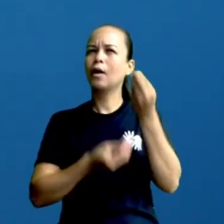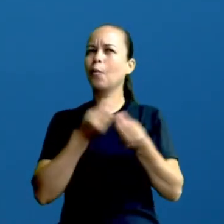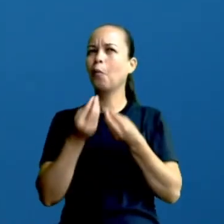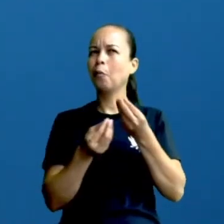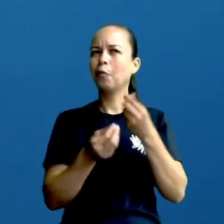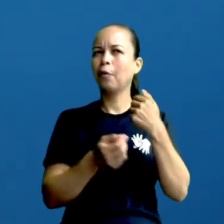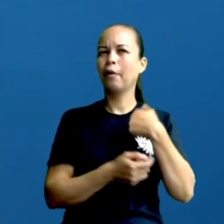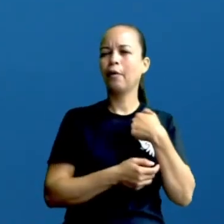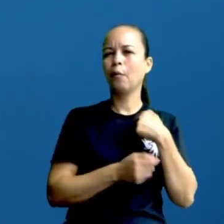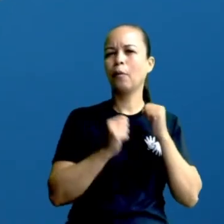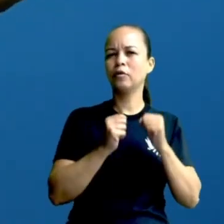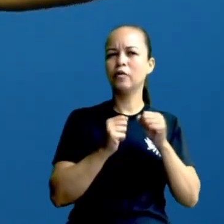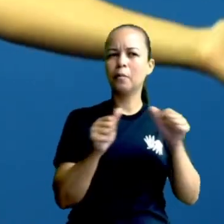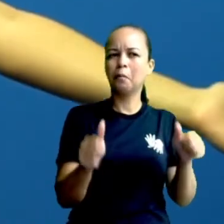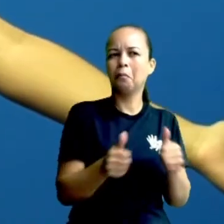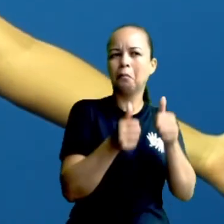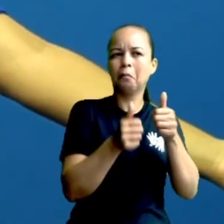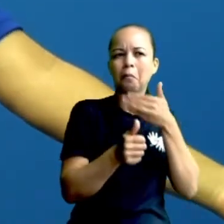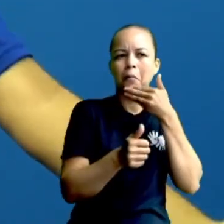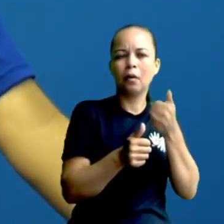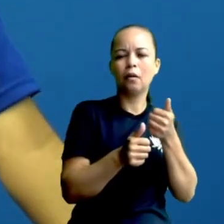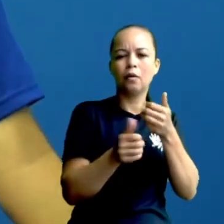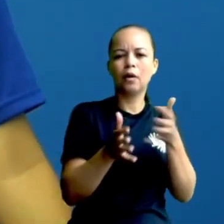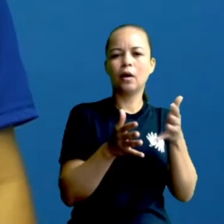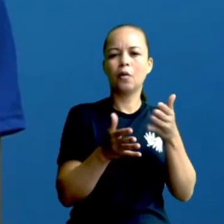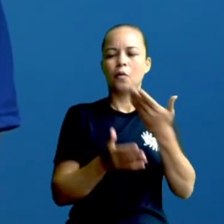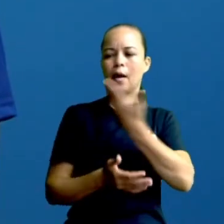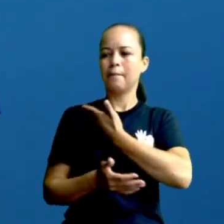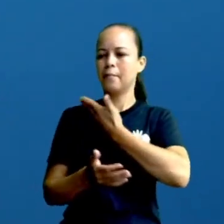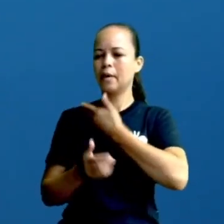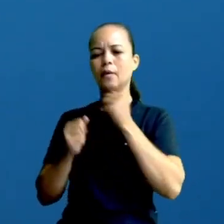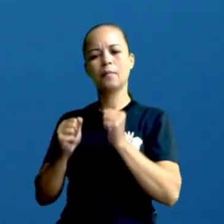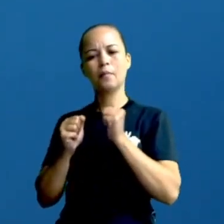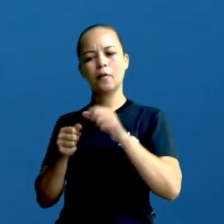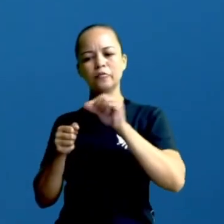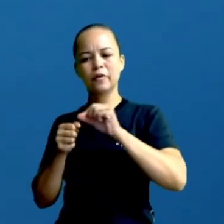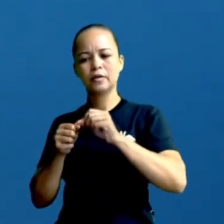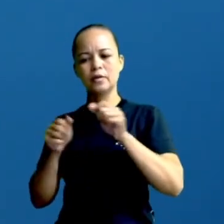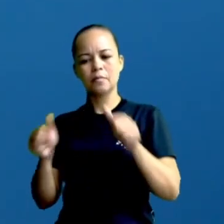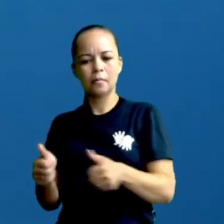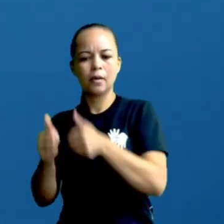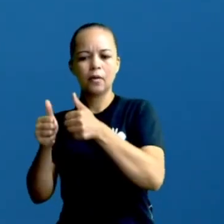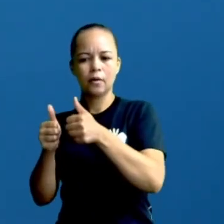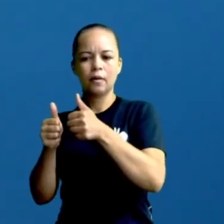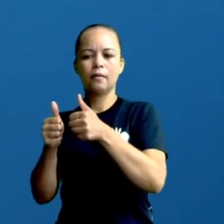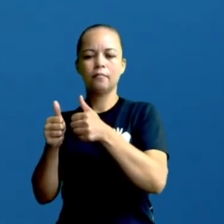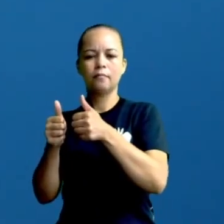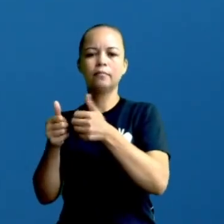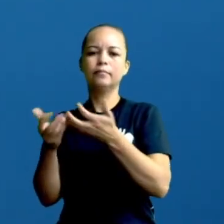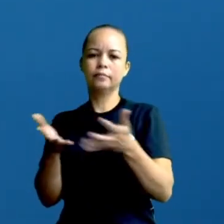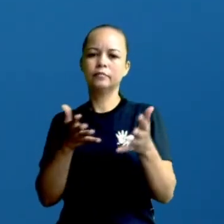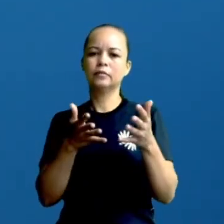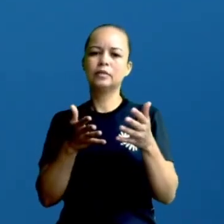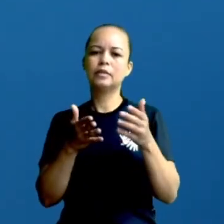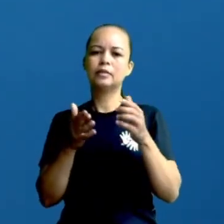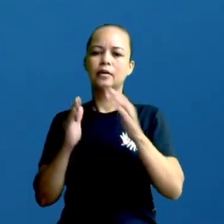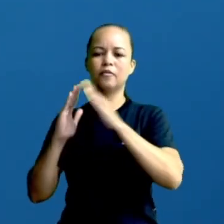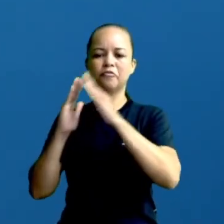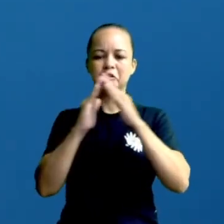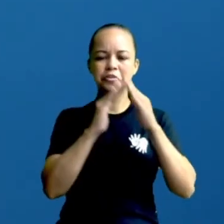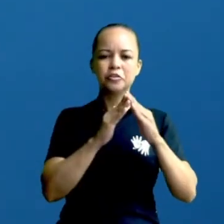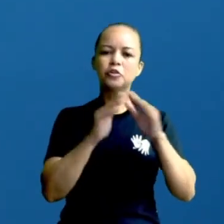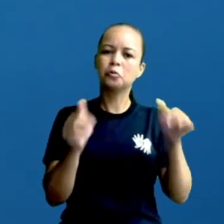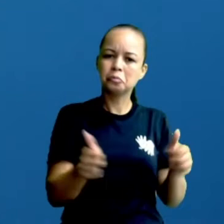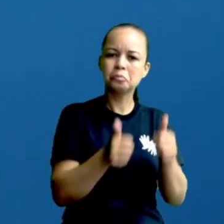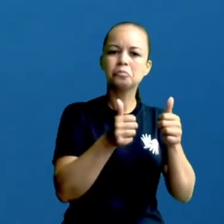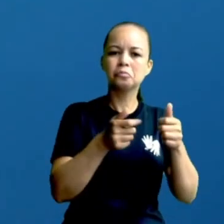para melhorar, como o meu colega pode fazer para melhorar, como o meu vizinho pode fazer para melhorar. Sempre pensando, gente, que o